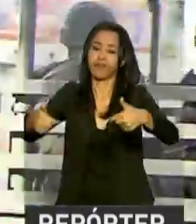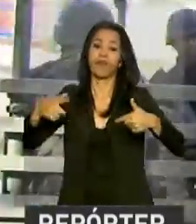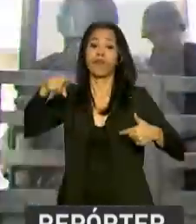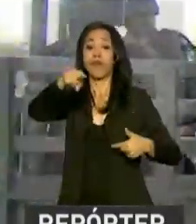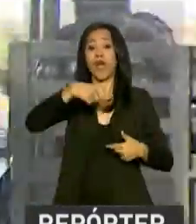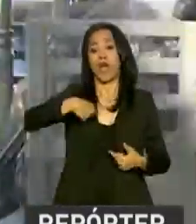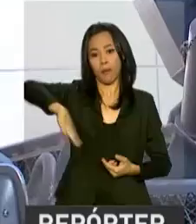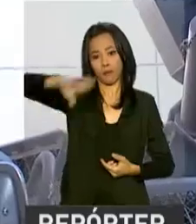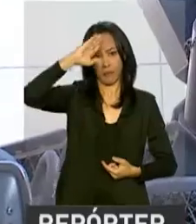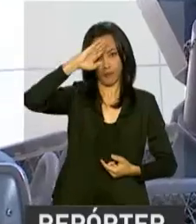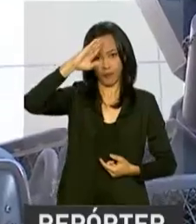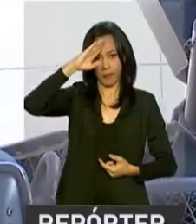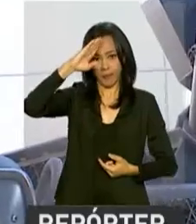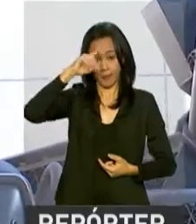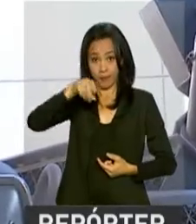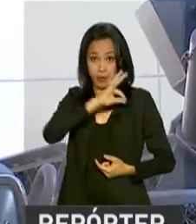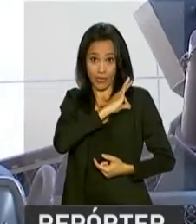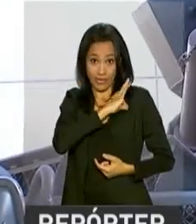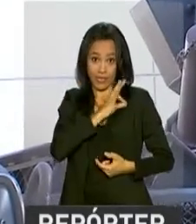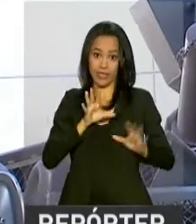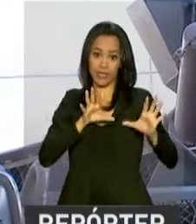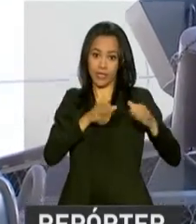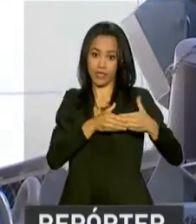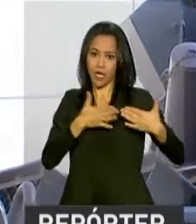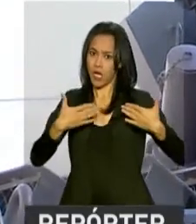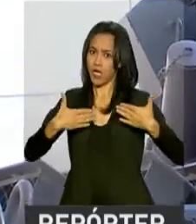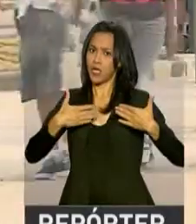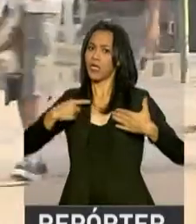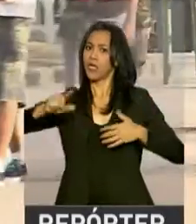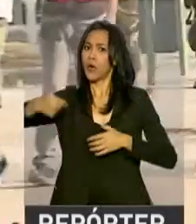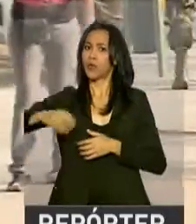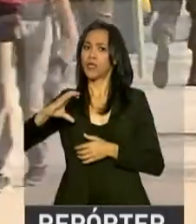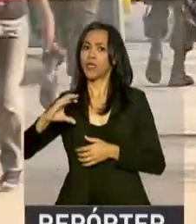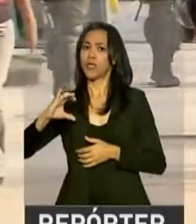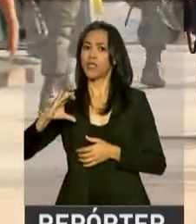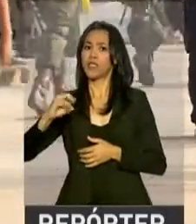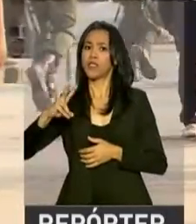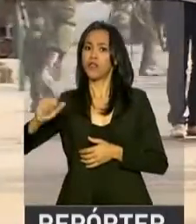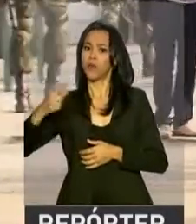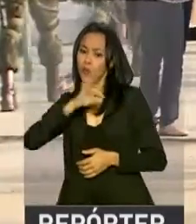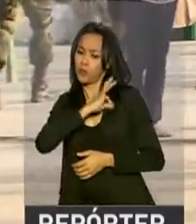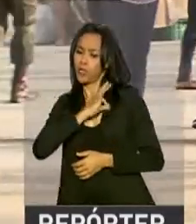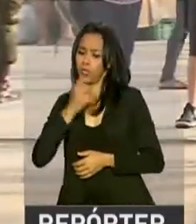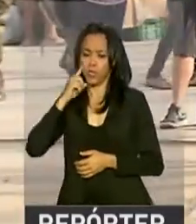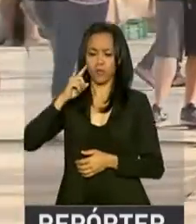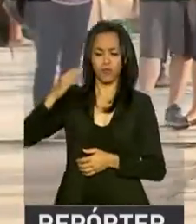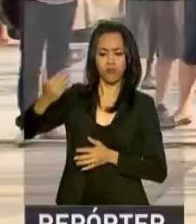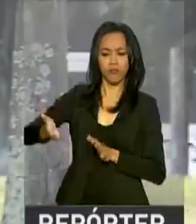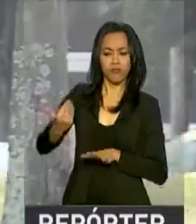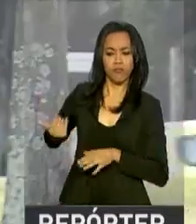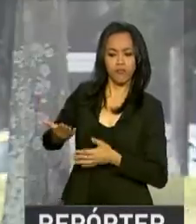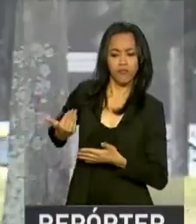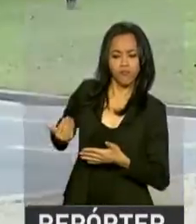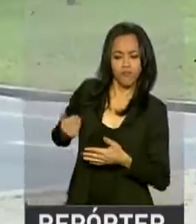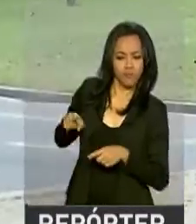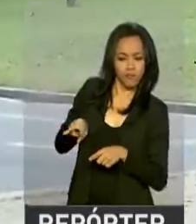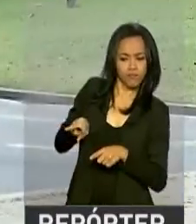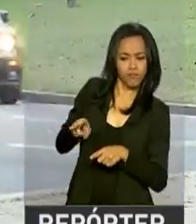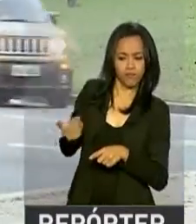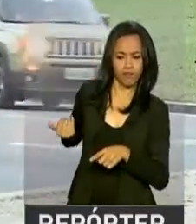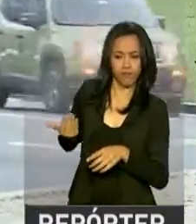bloqueia possíveis rotas de fuga de criminosos ea polícia civil realiza checagem de antecedentes criminais e cumprir mandados